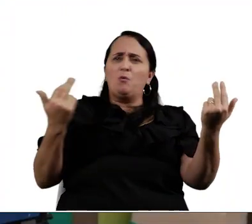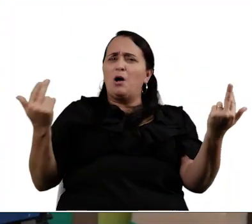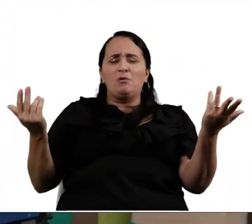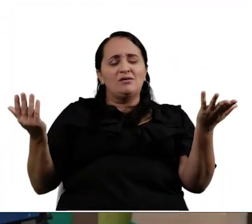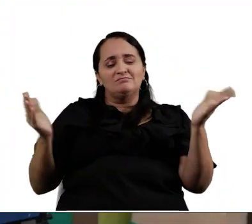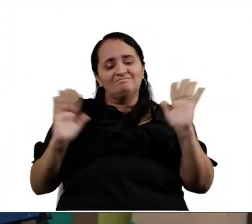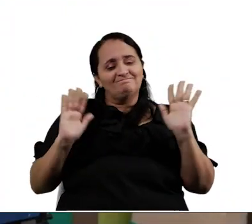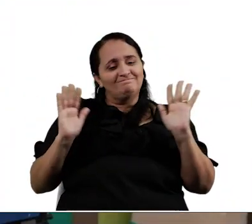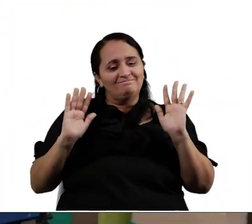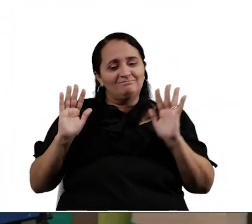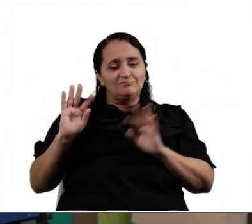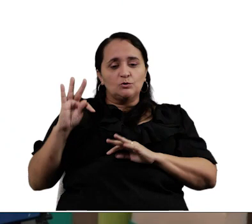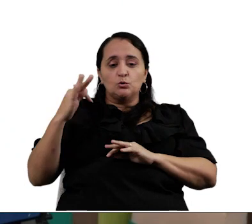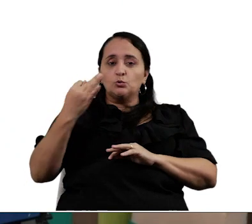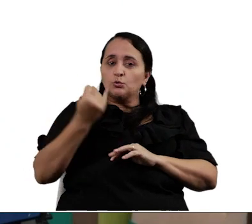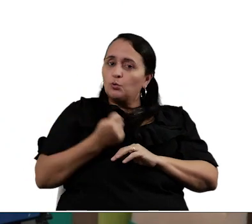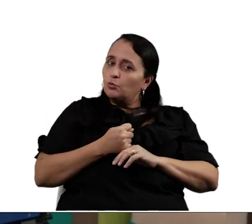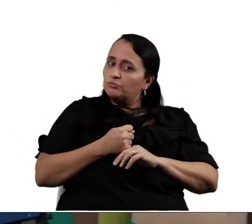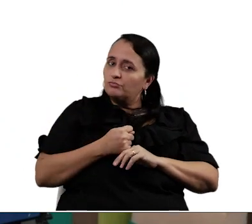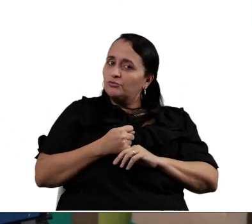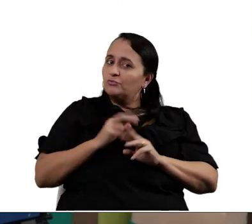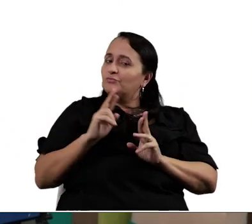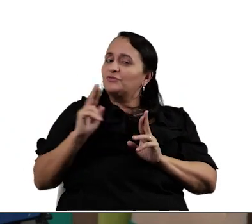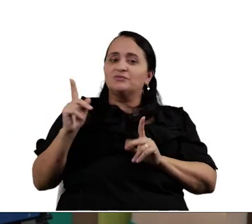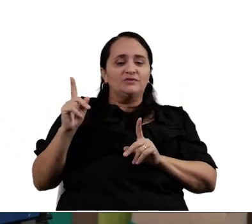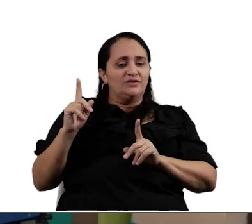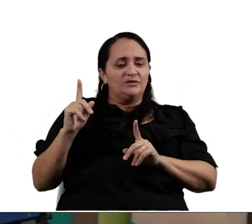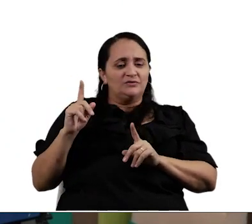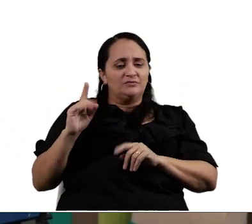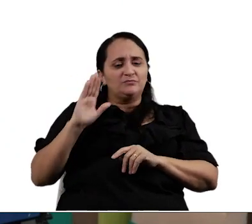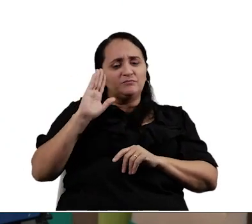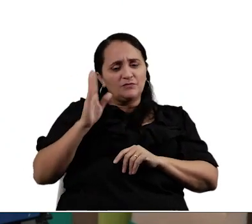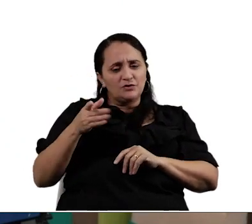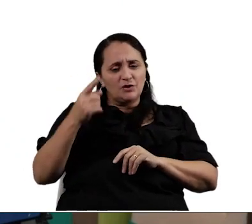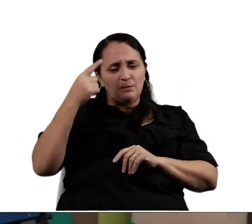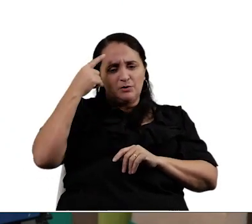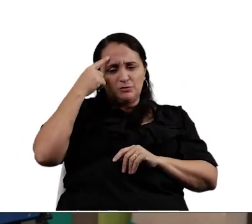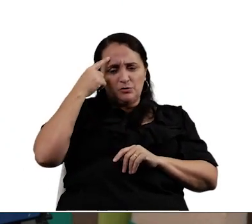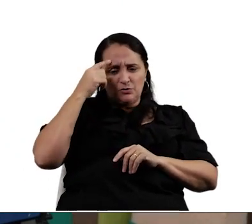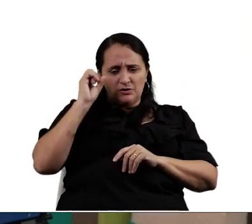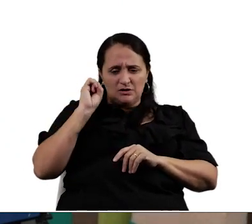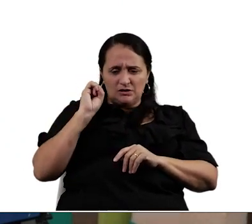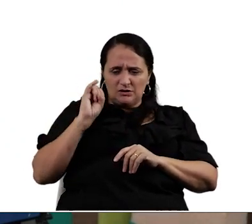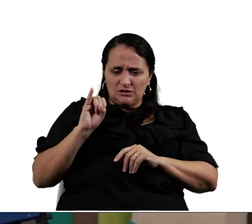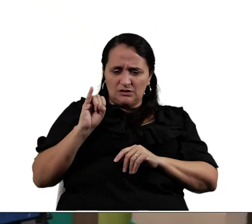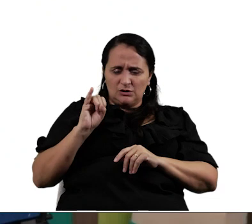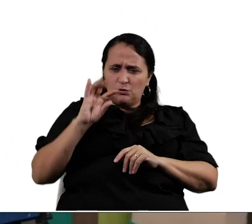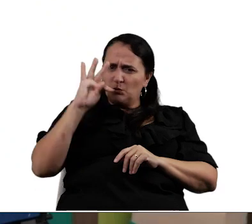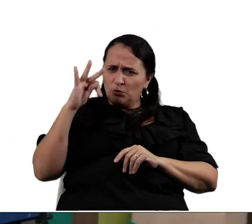isso? Porque imagina, nós, todo mundo iguaizinhos, todo mundo igual a Pro, olha